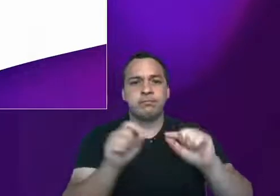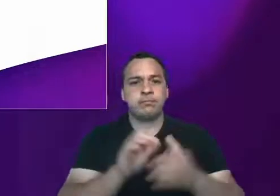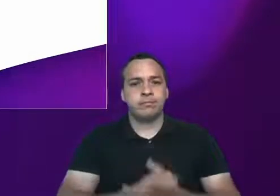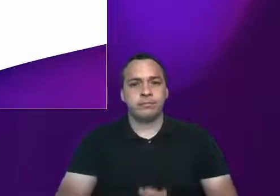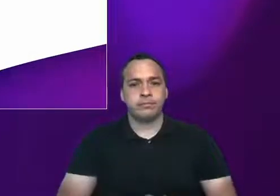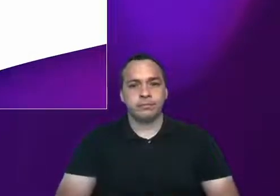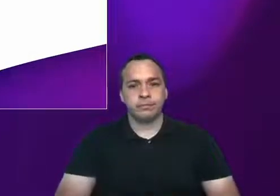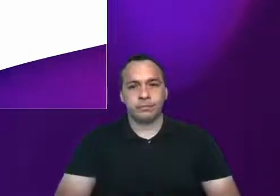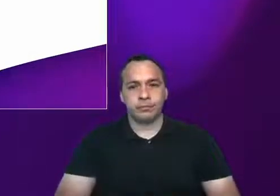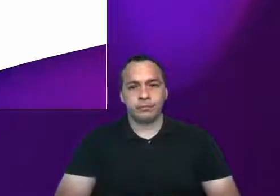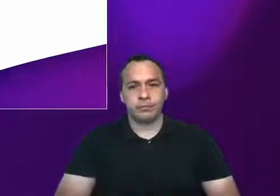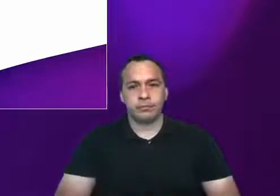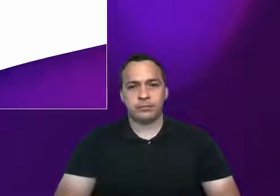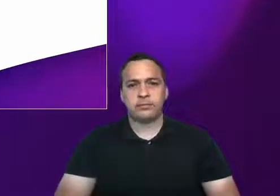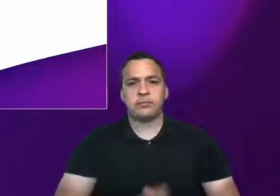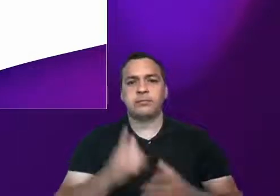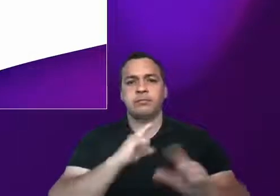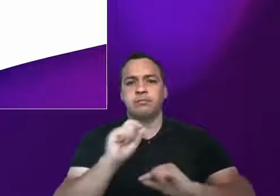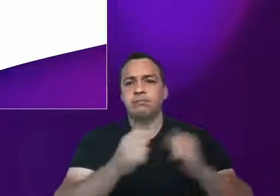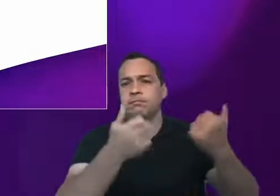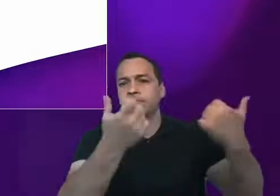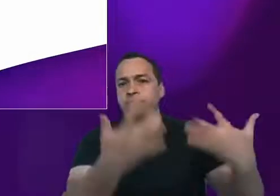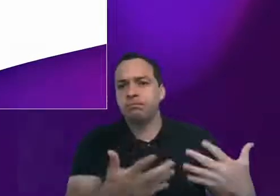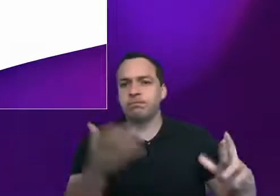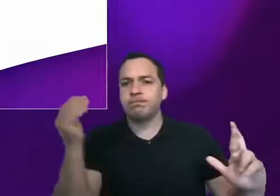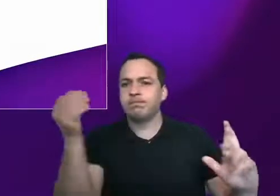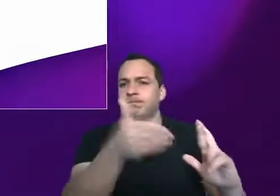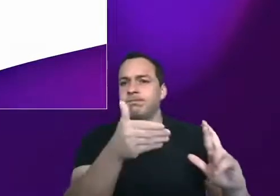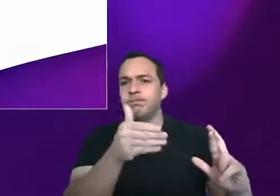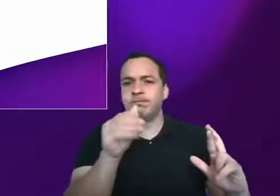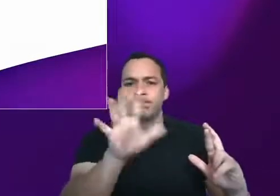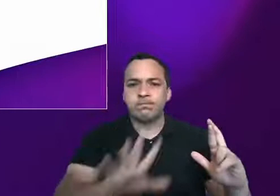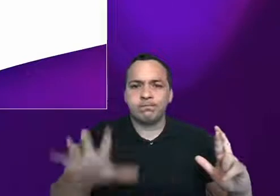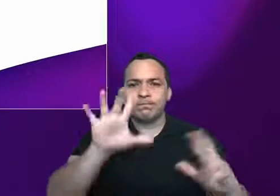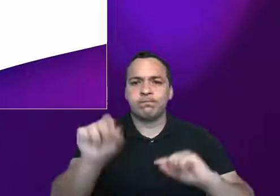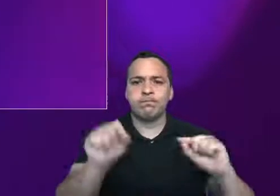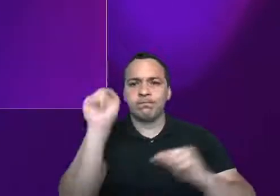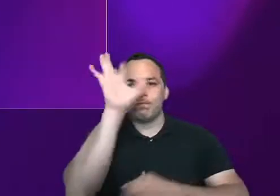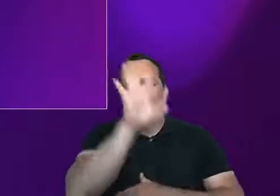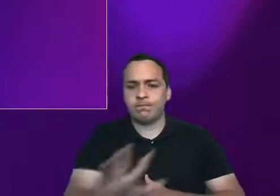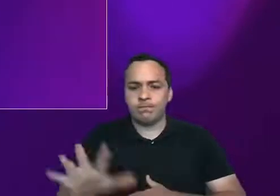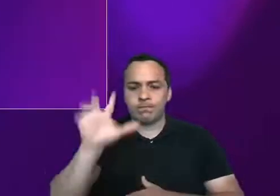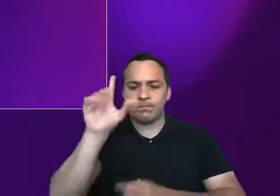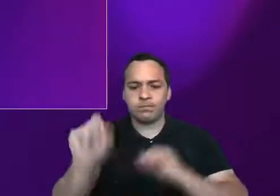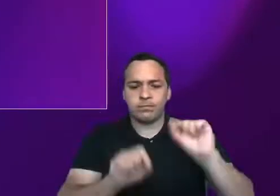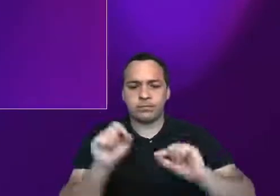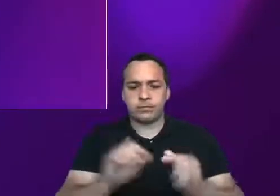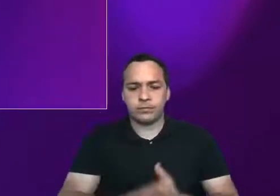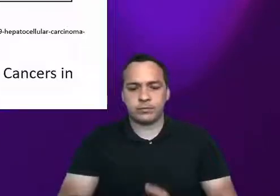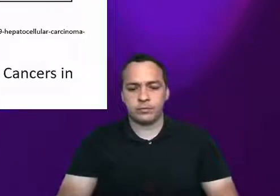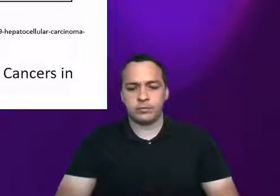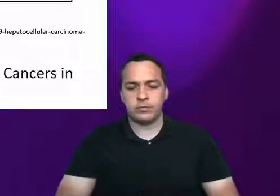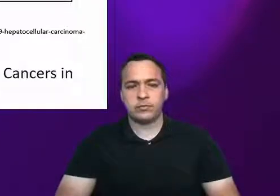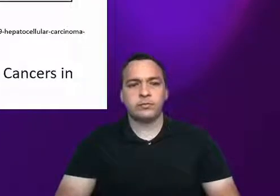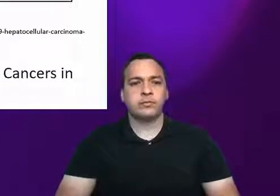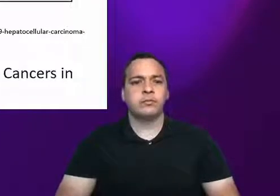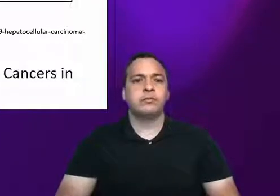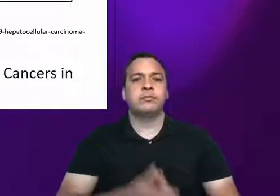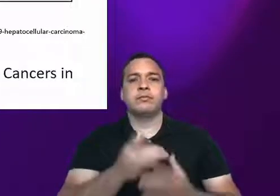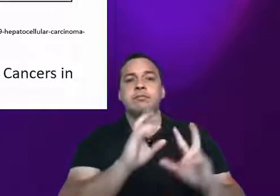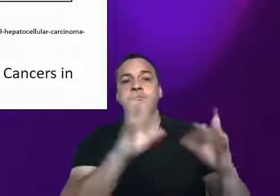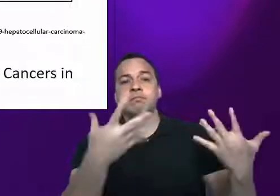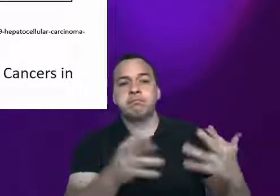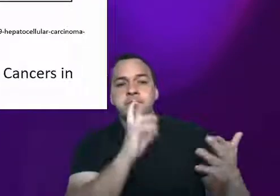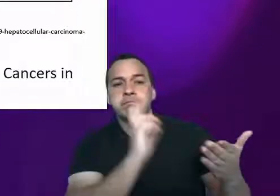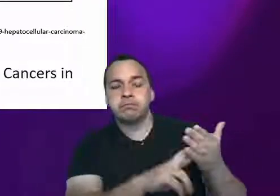tão diferenciado e referência nessa área no nosso país. Então, os resultados,